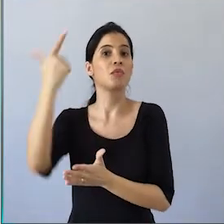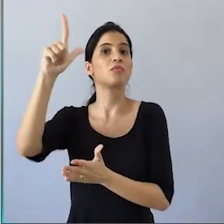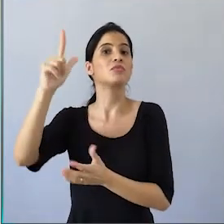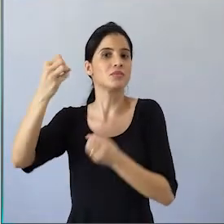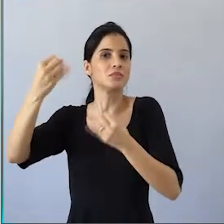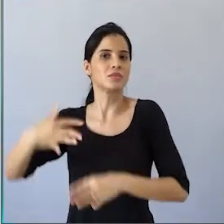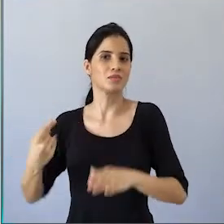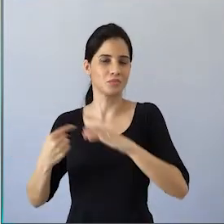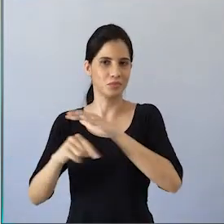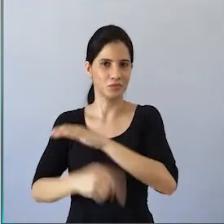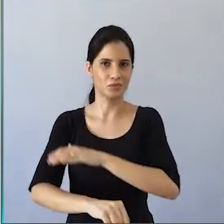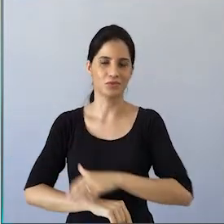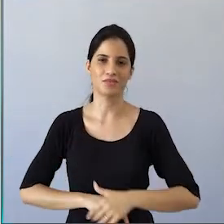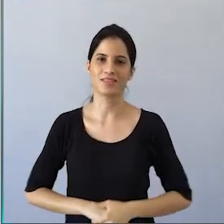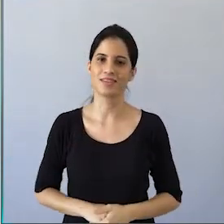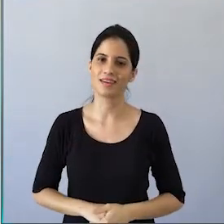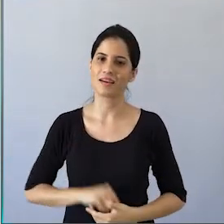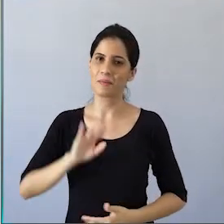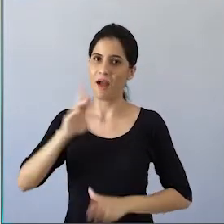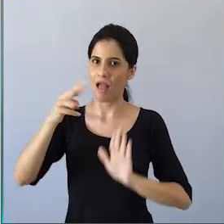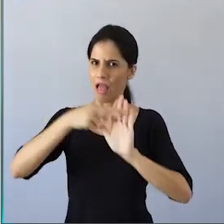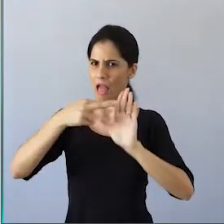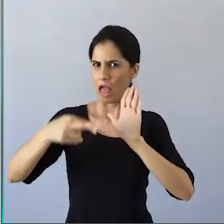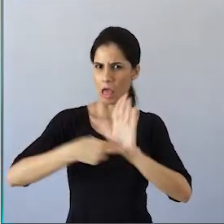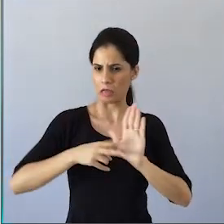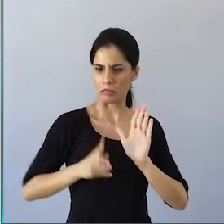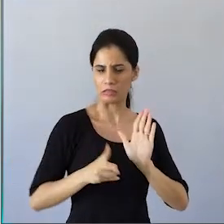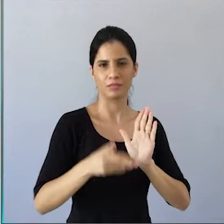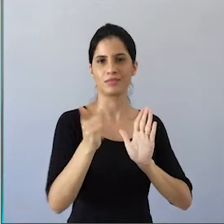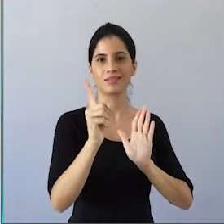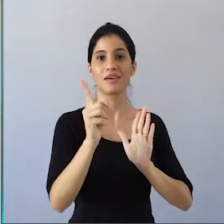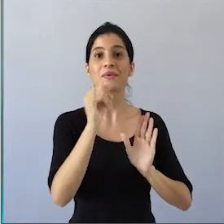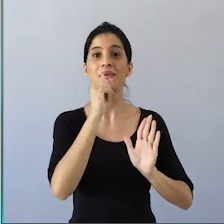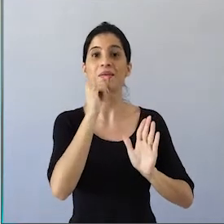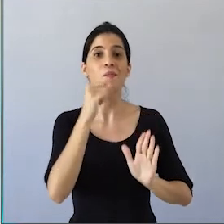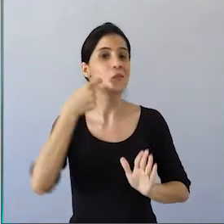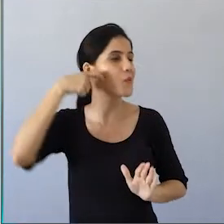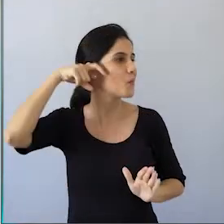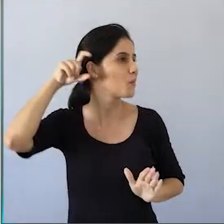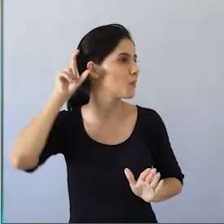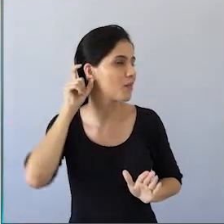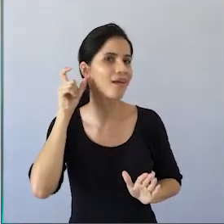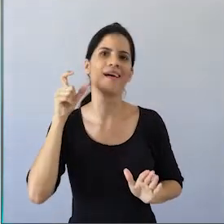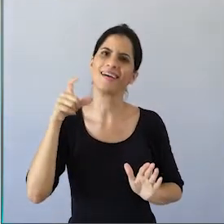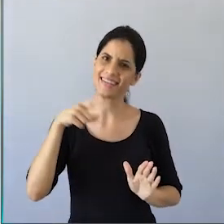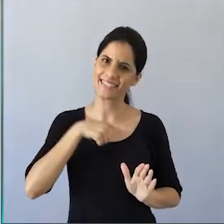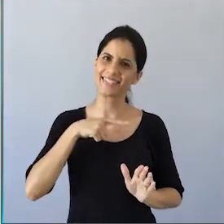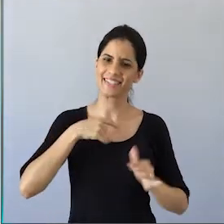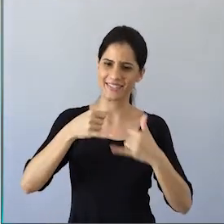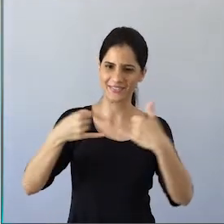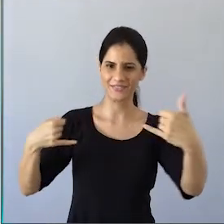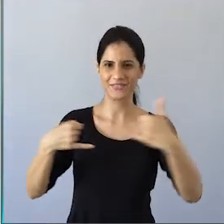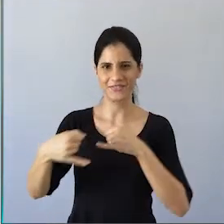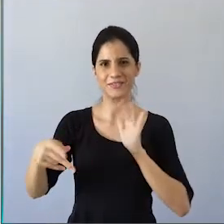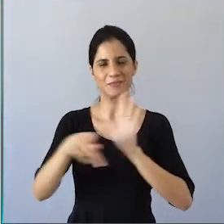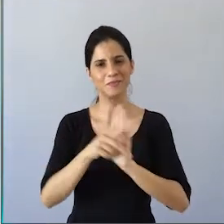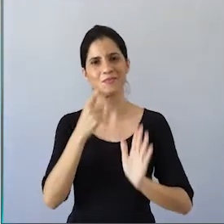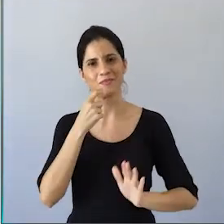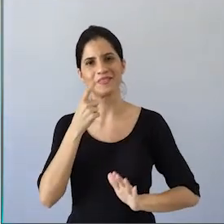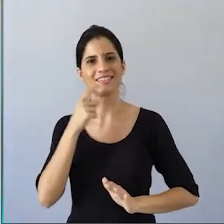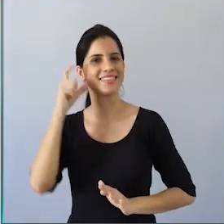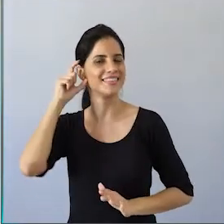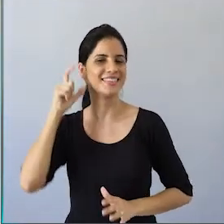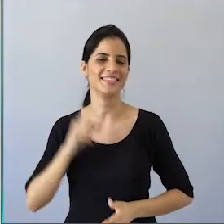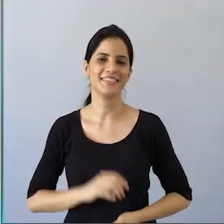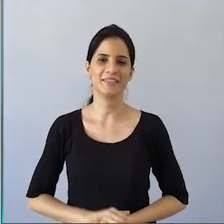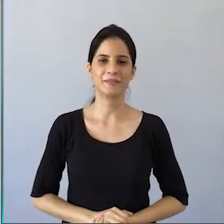revestimento. Como regras, tem exceções, o epitélio da orelha é o único que apresenta estrias vasculares em sua composição.